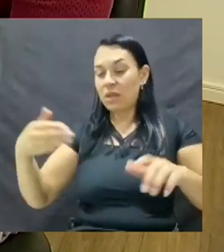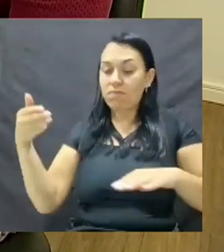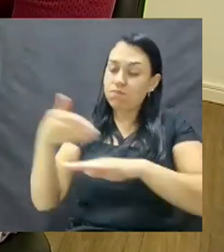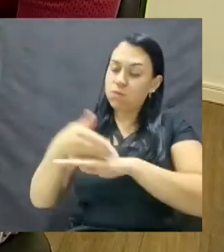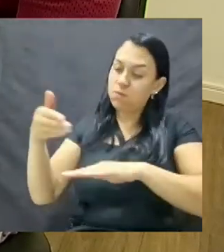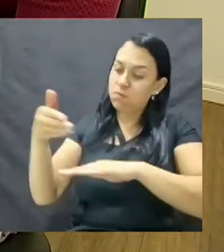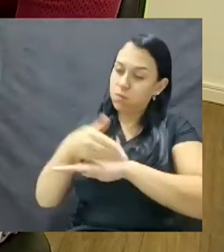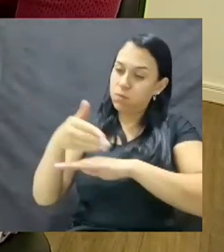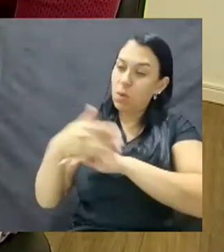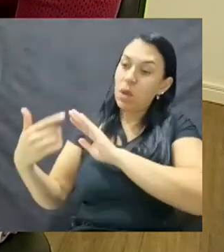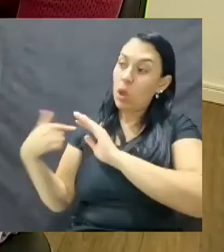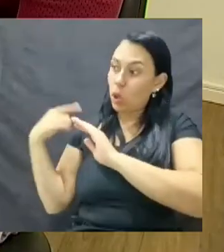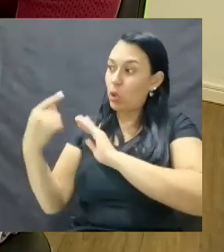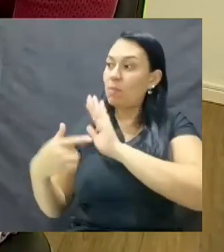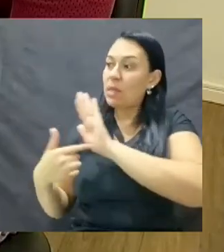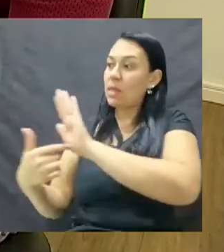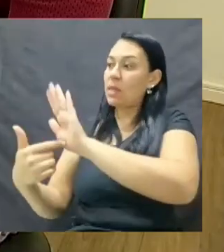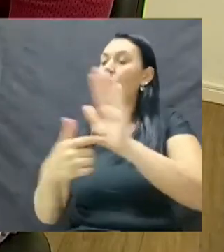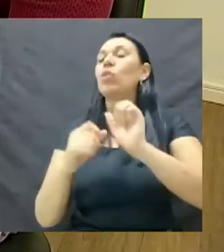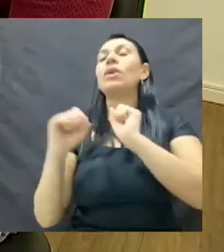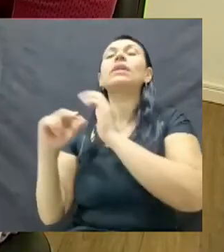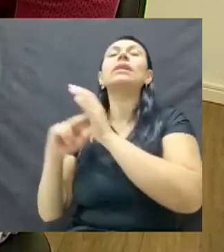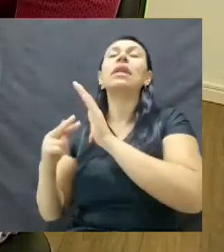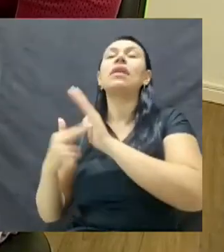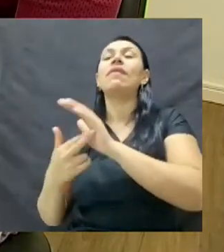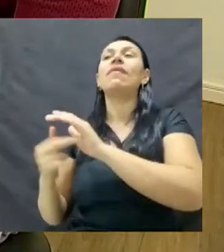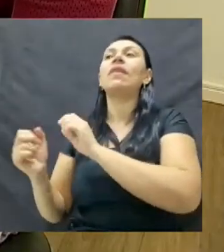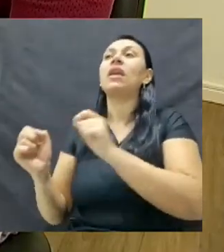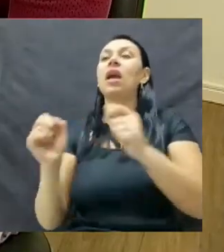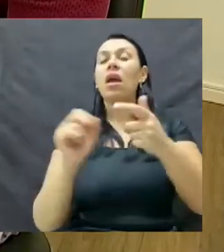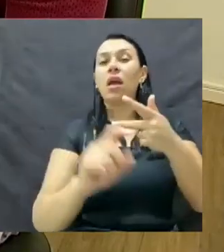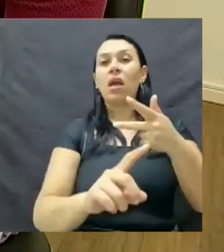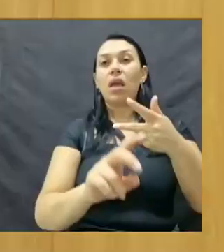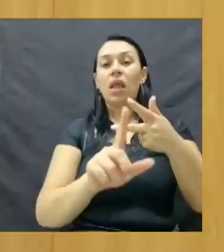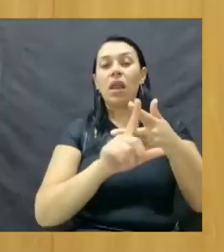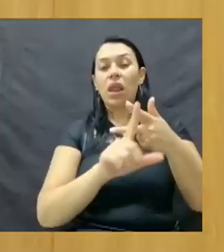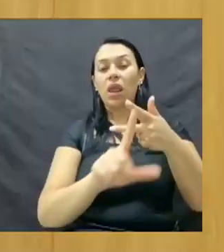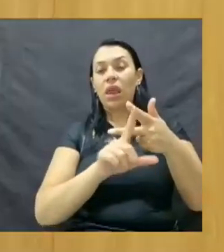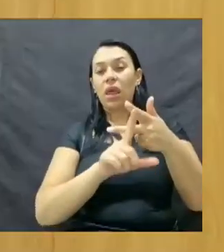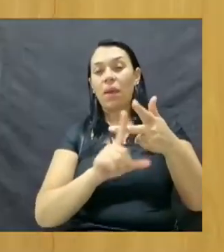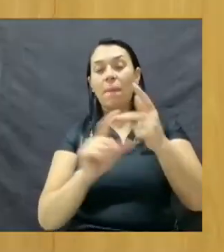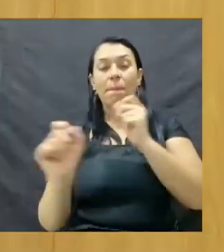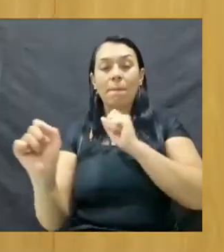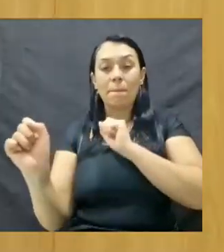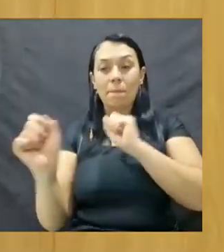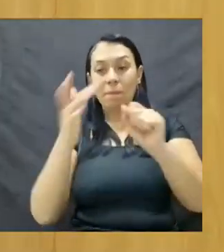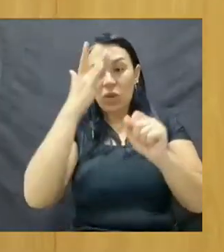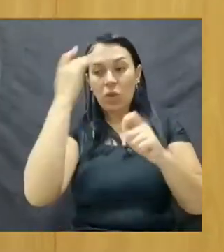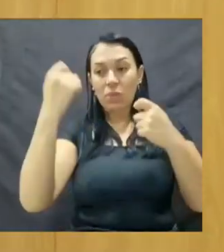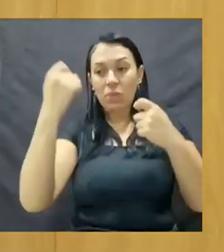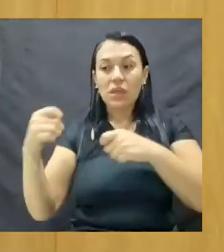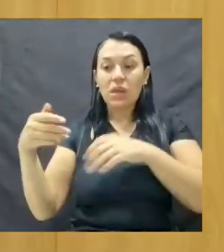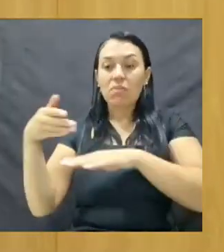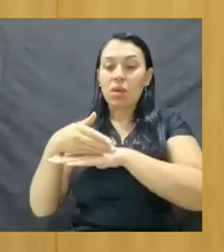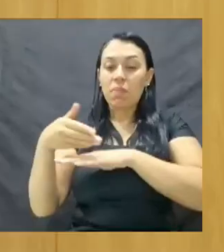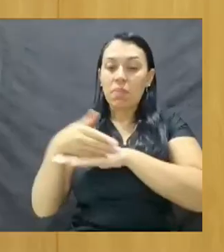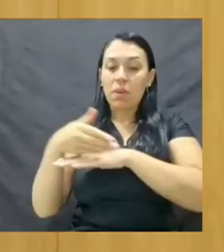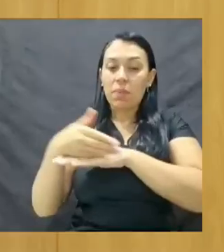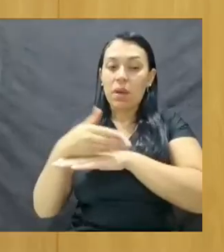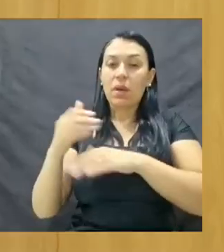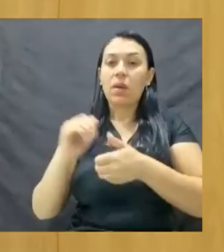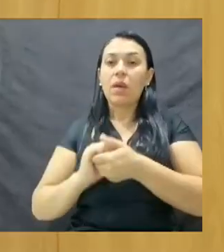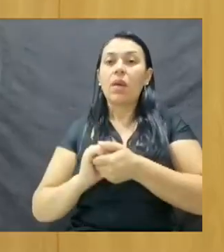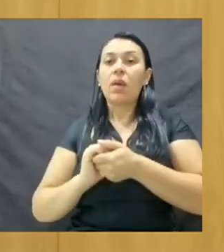poder legislativo. A população, ela precisa participar mais aqui, sabe, a gente está aberto, portas abertas, a